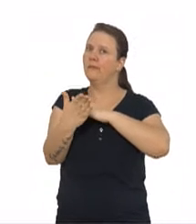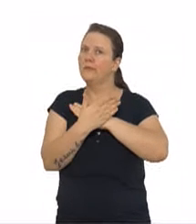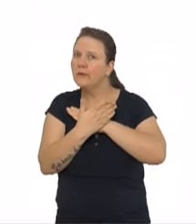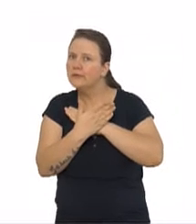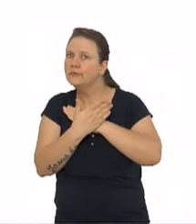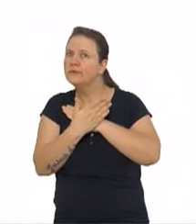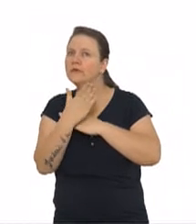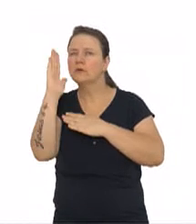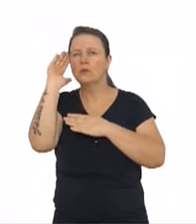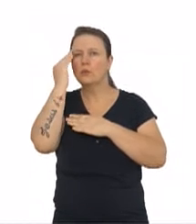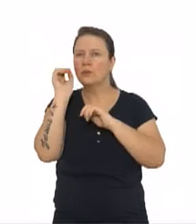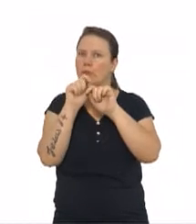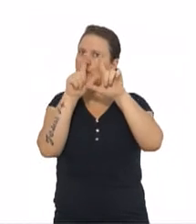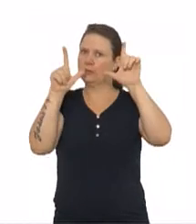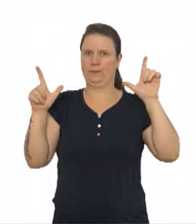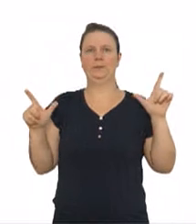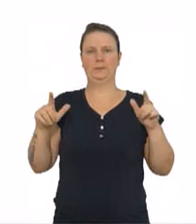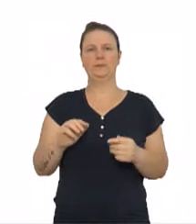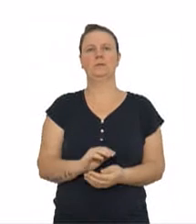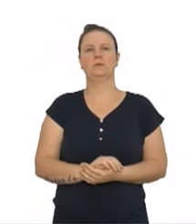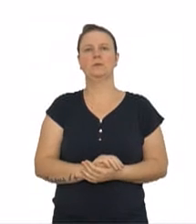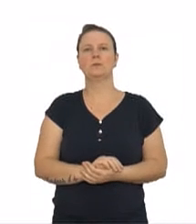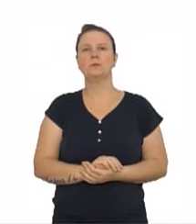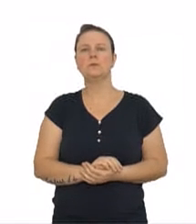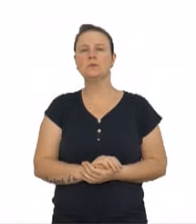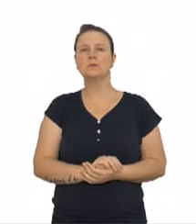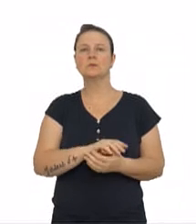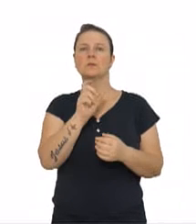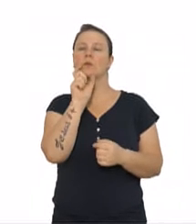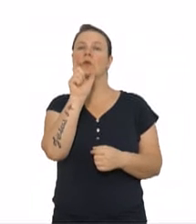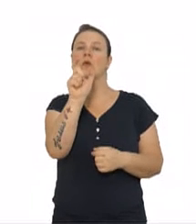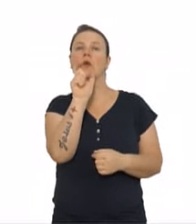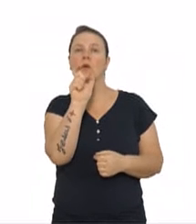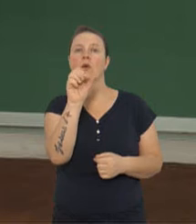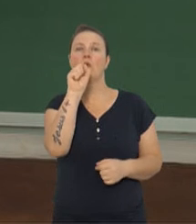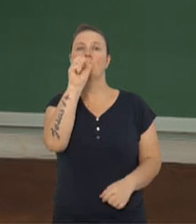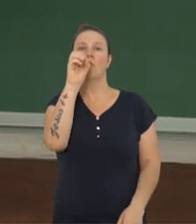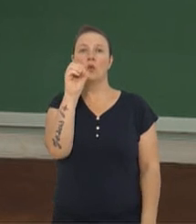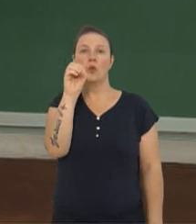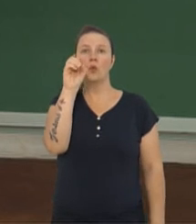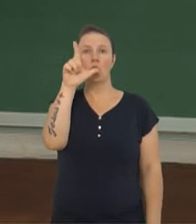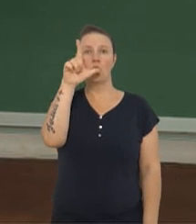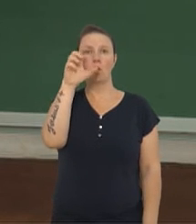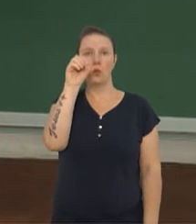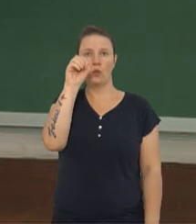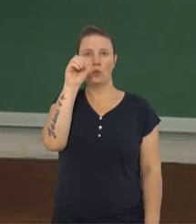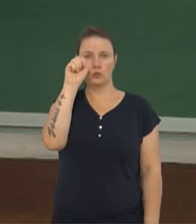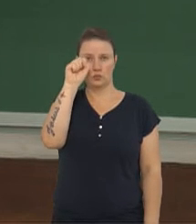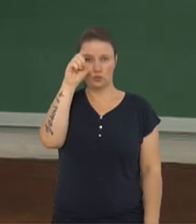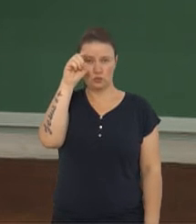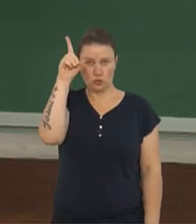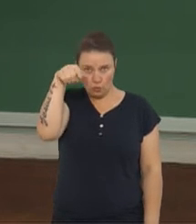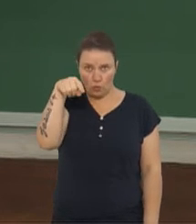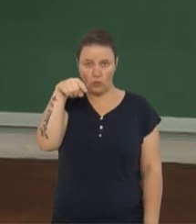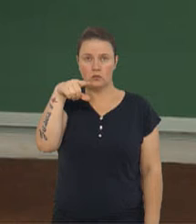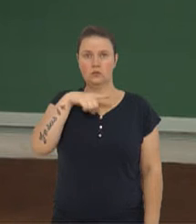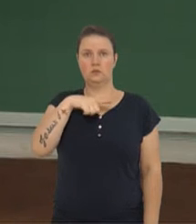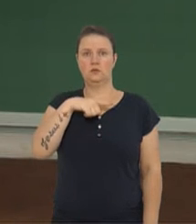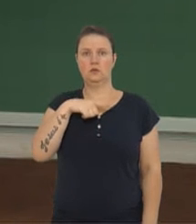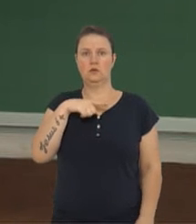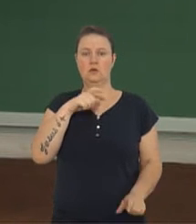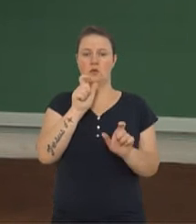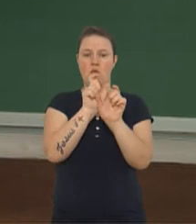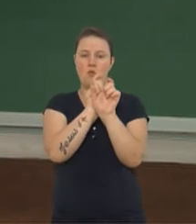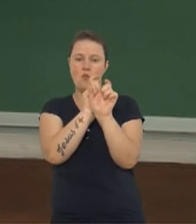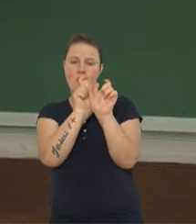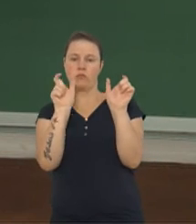auxiliar a nosso entendimento, ok? A palavrinha solo, quando acentuada, ela pode ter um sinônimo, expressar